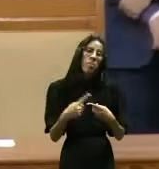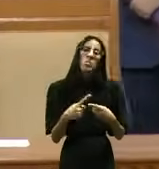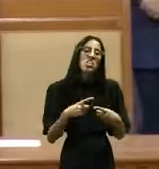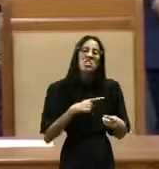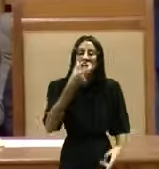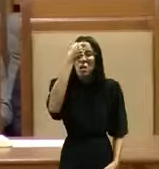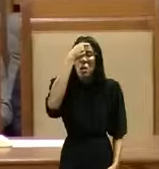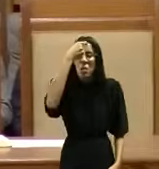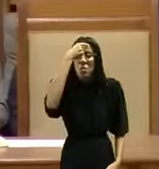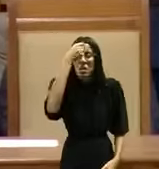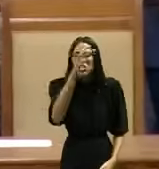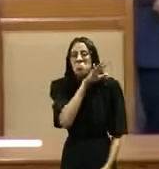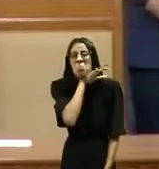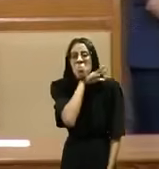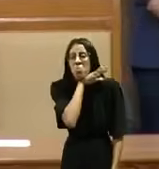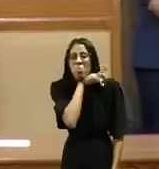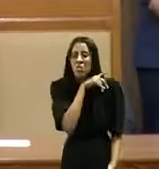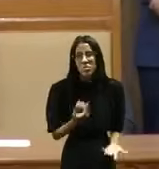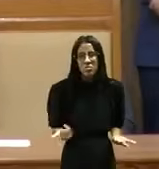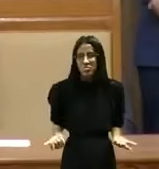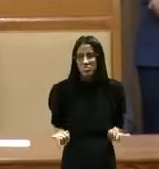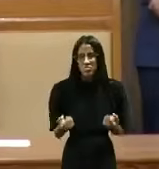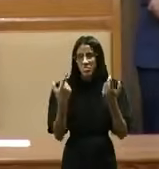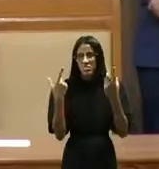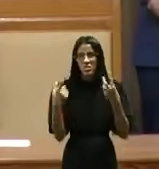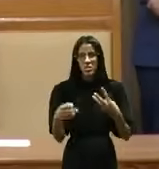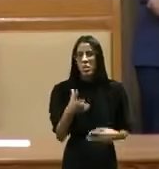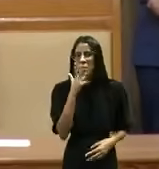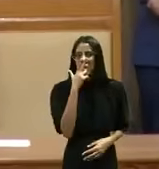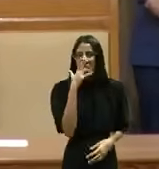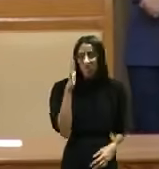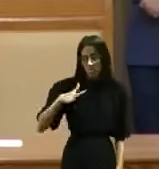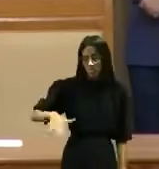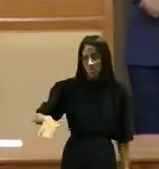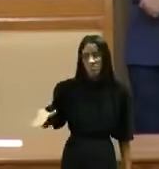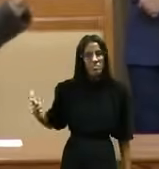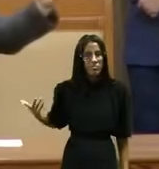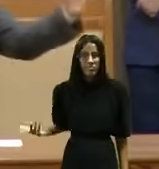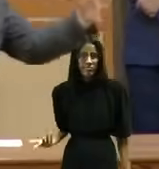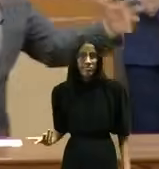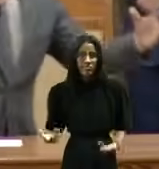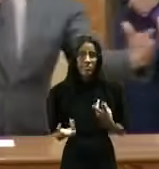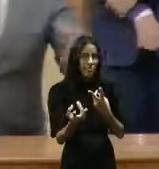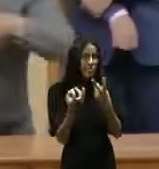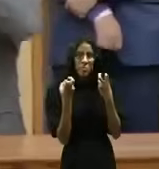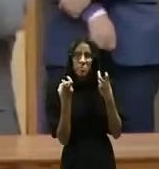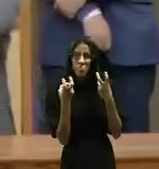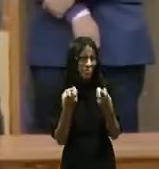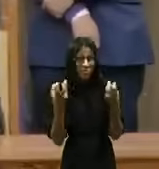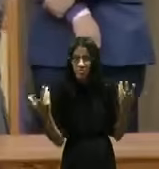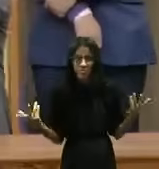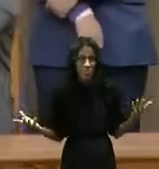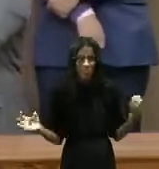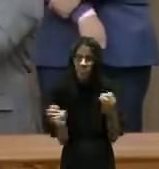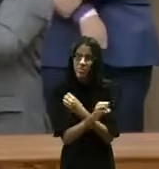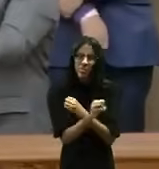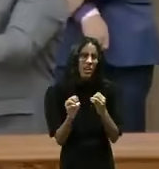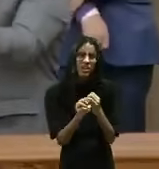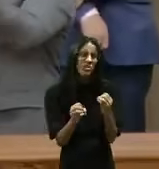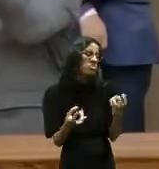o quê tapada é infantil ela não percebe ela não vê a amplitude da